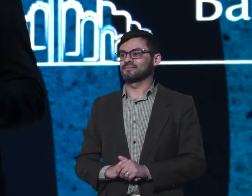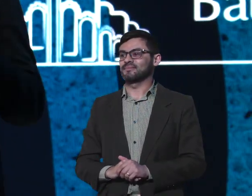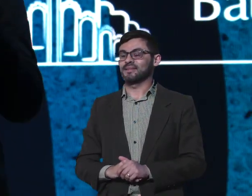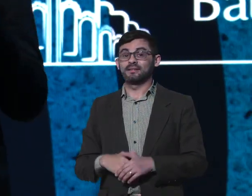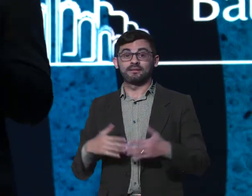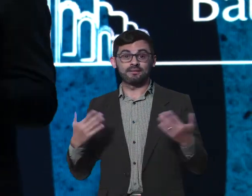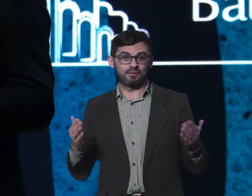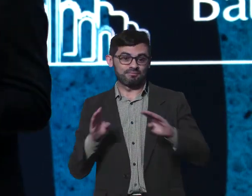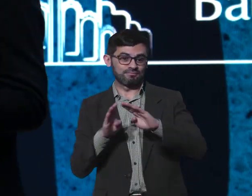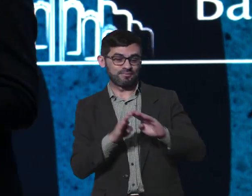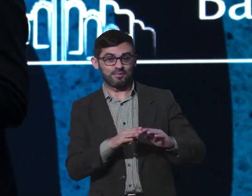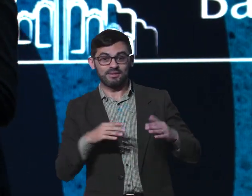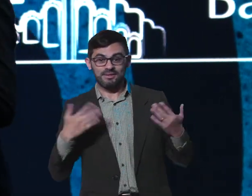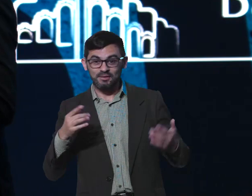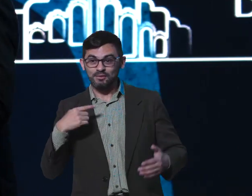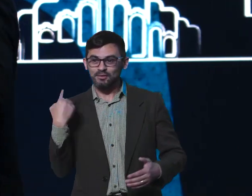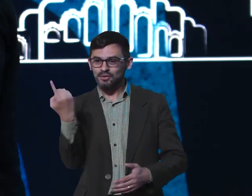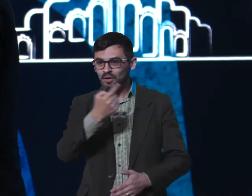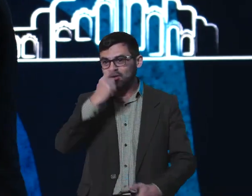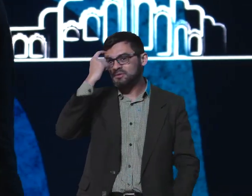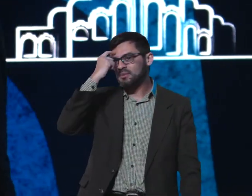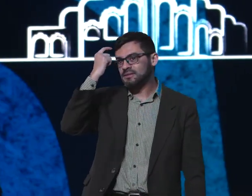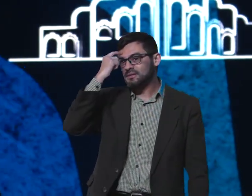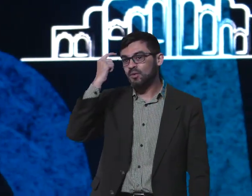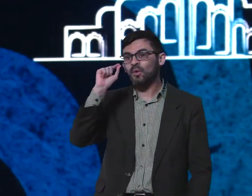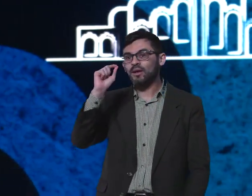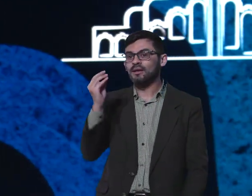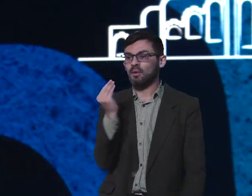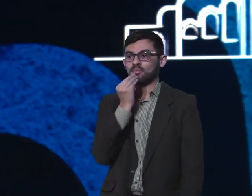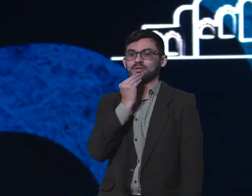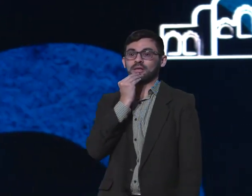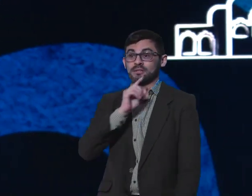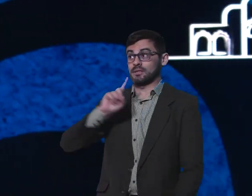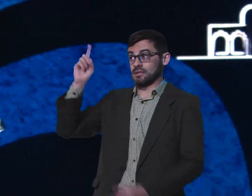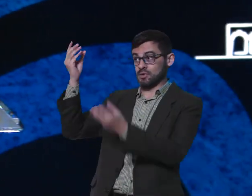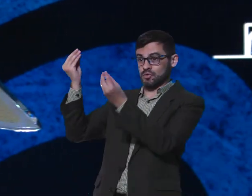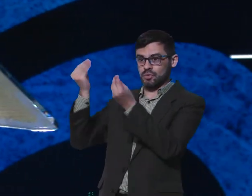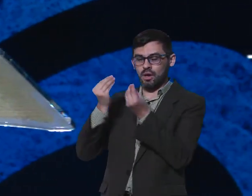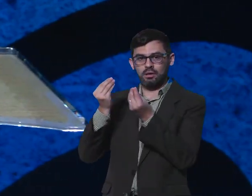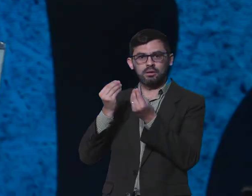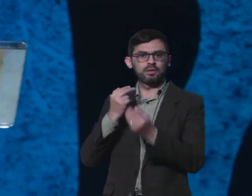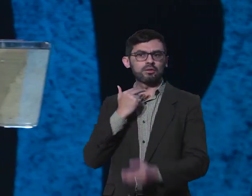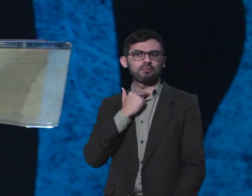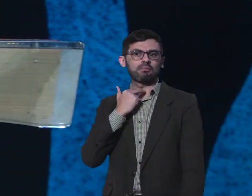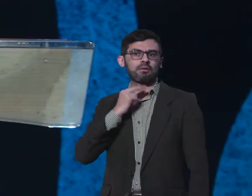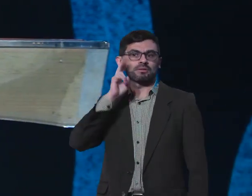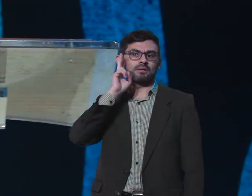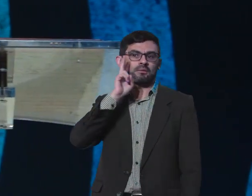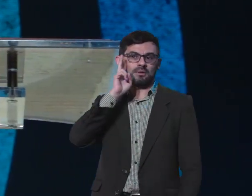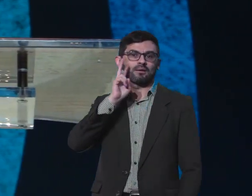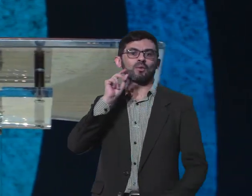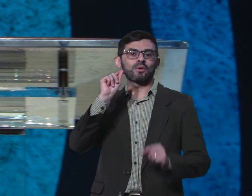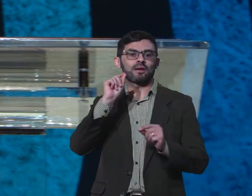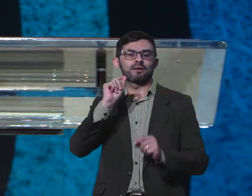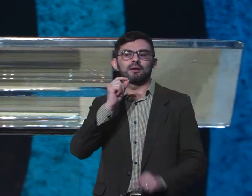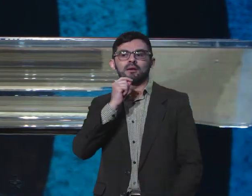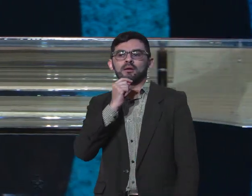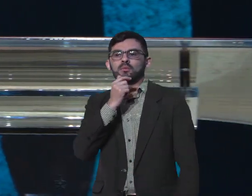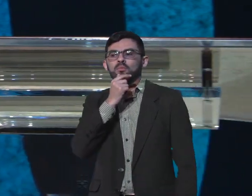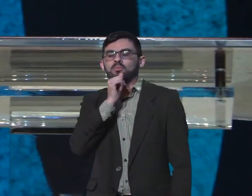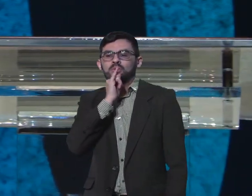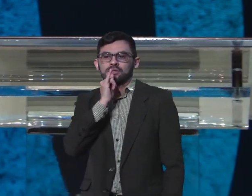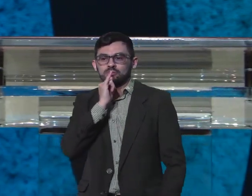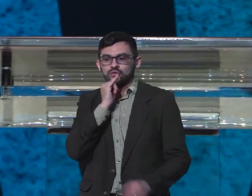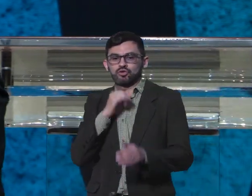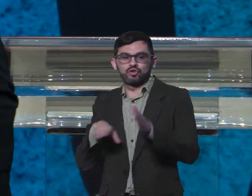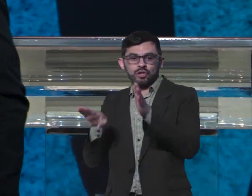Então, quando a gente pensa numa oportunidade vinda, não deve lembrar desse irmão, não. Ele chegou no estacionamento